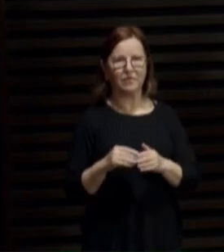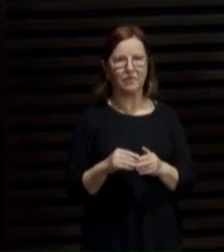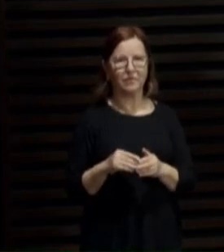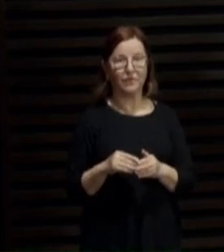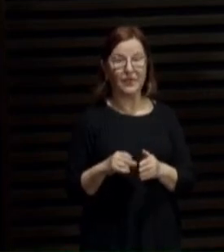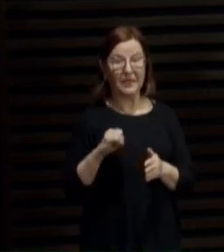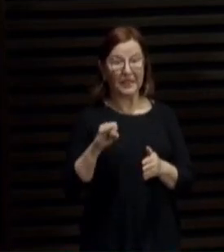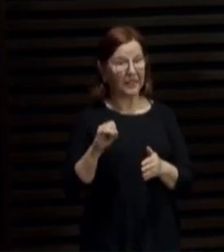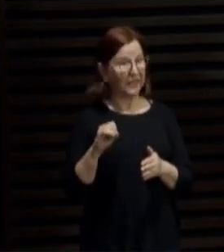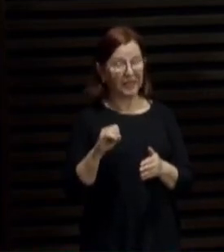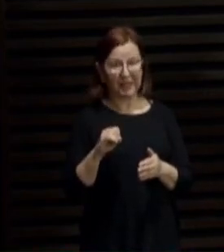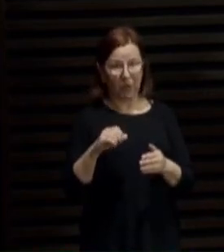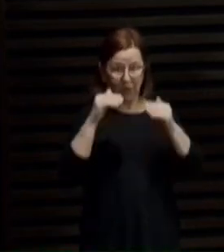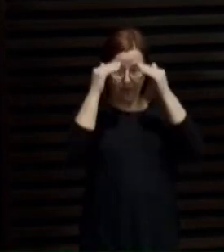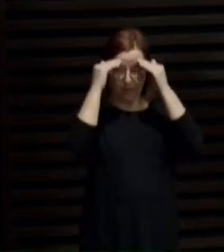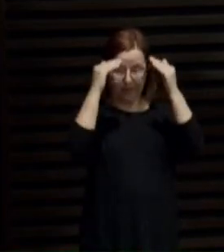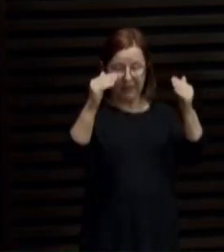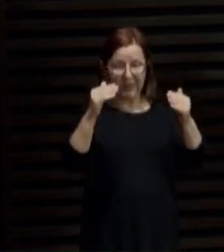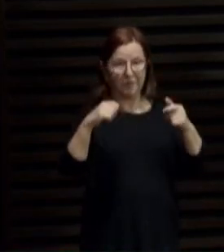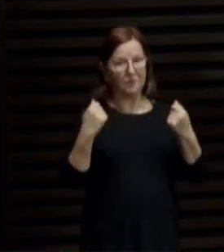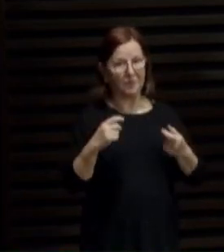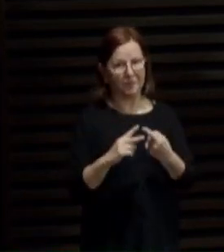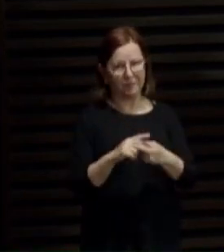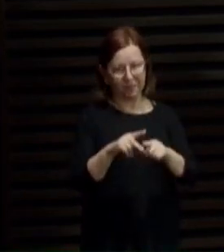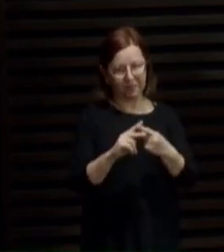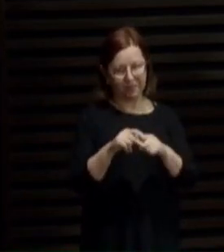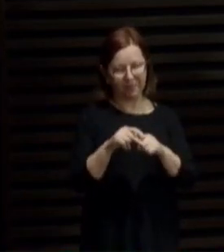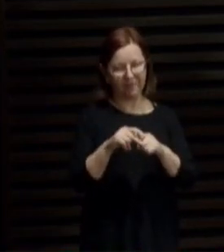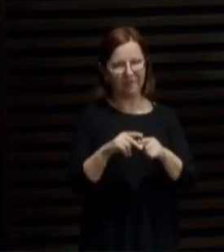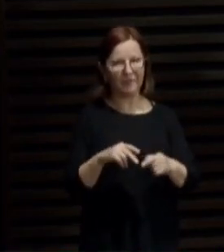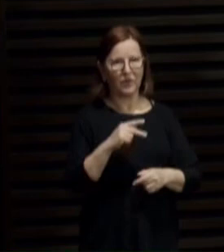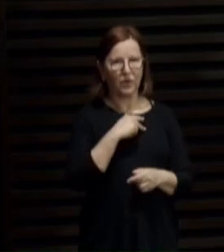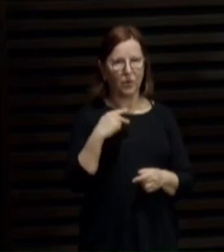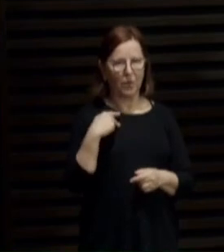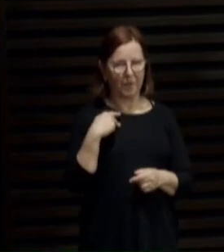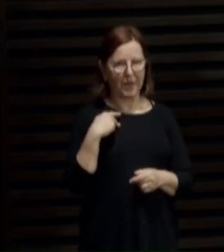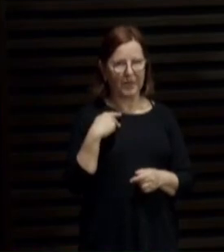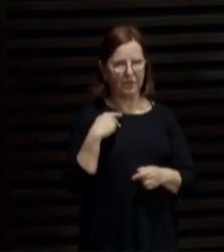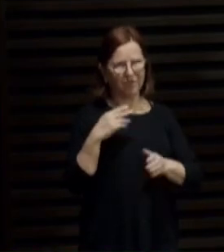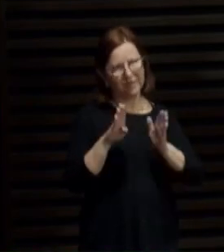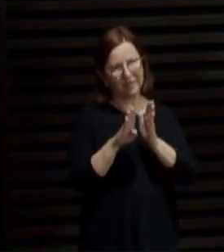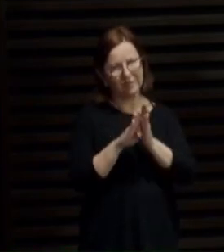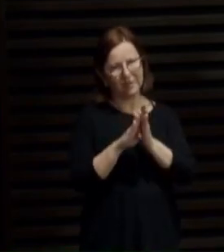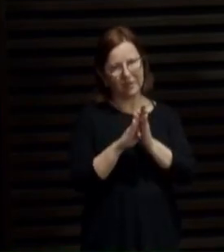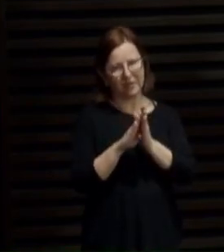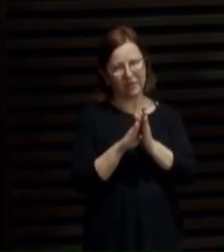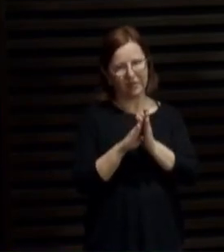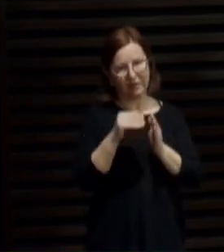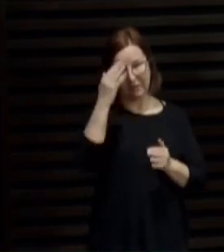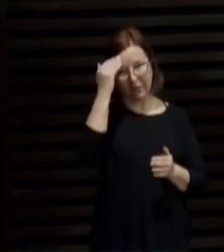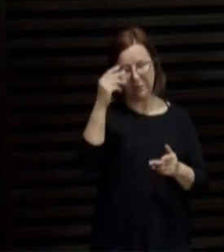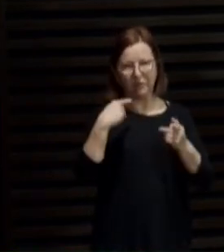descumprimento desses deveres, deve ser corrigido. O pastor batista Vance Havner dizia: creio